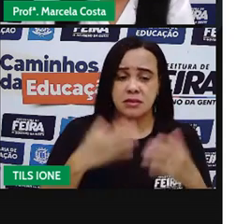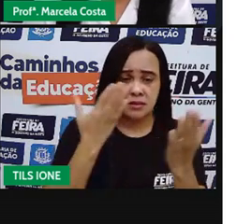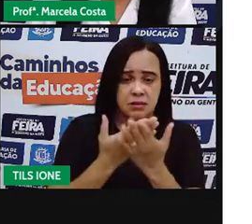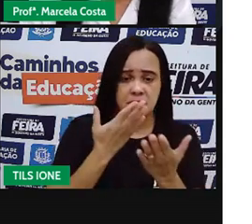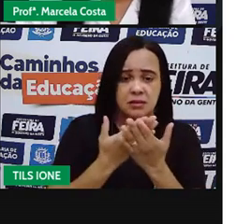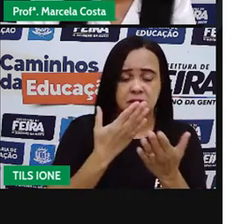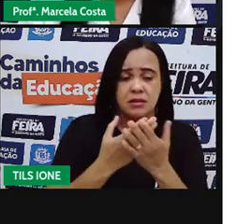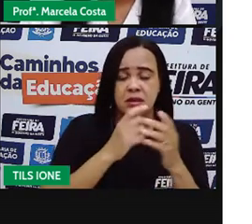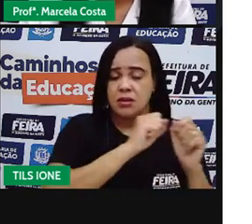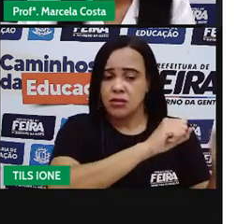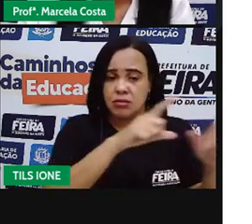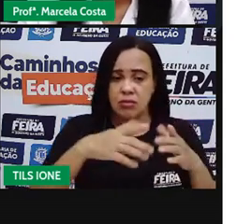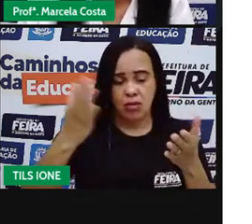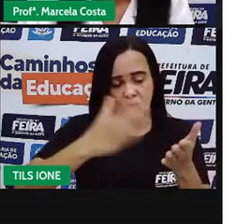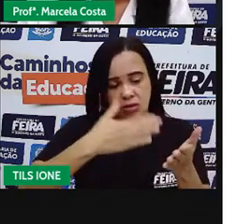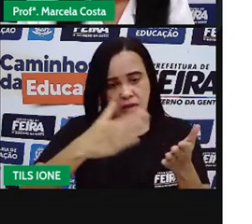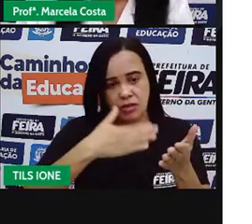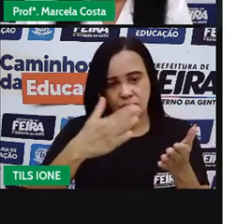tá bom?